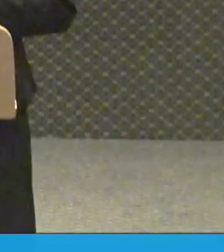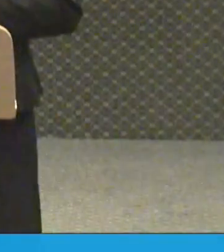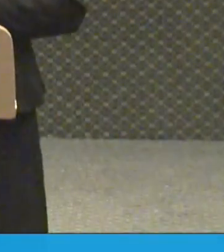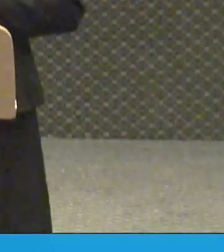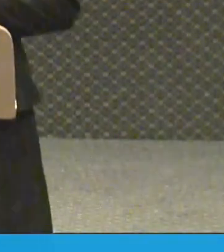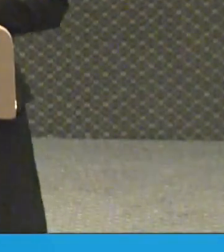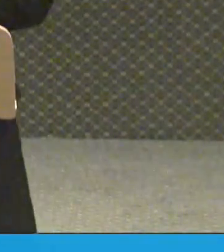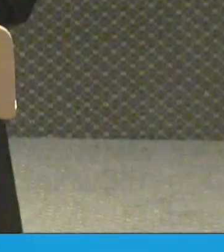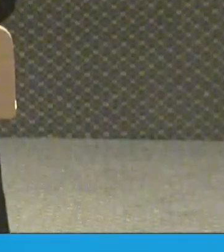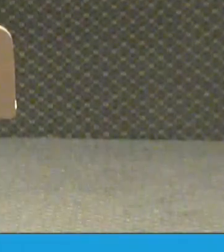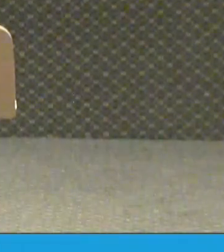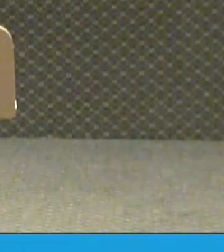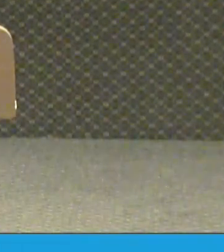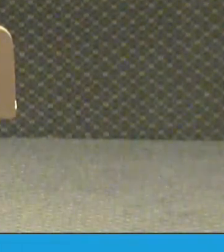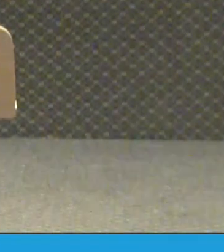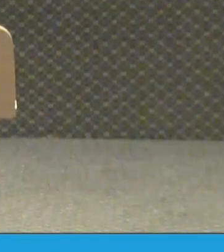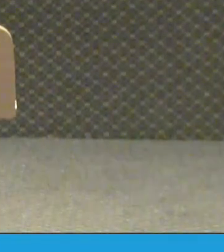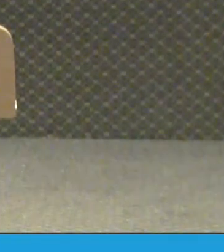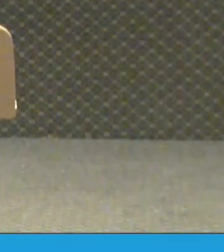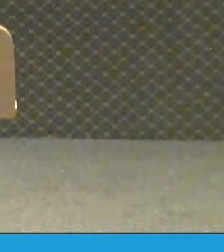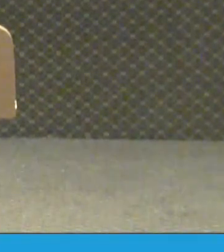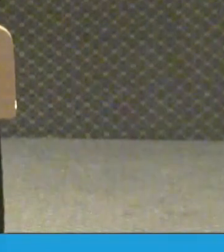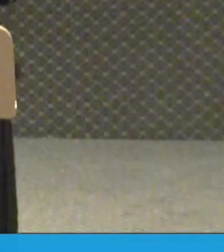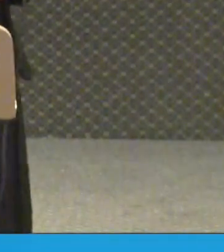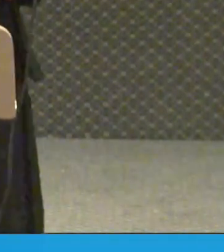a luz. Quero ver vocês.